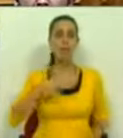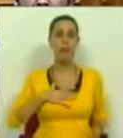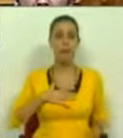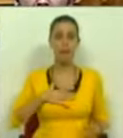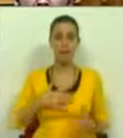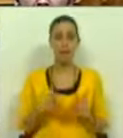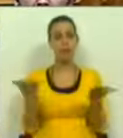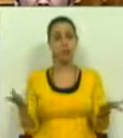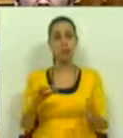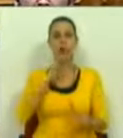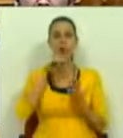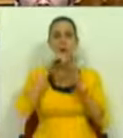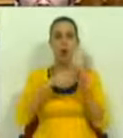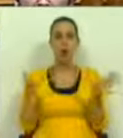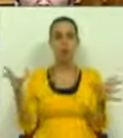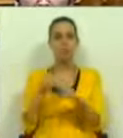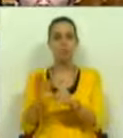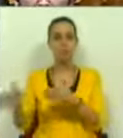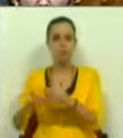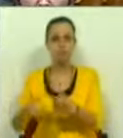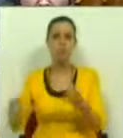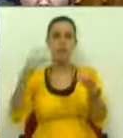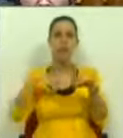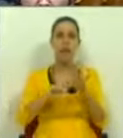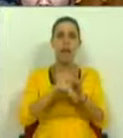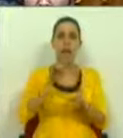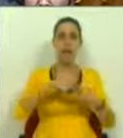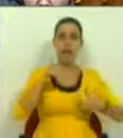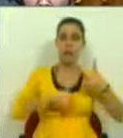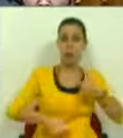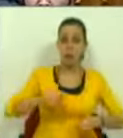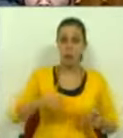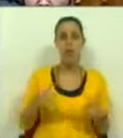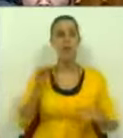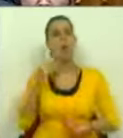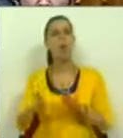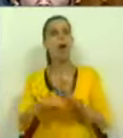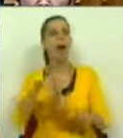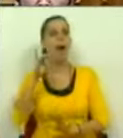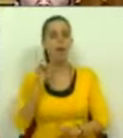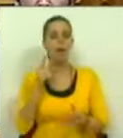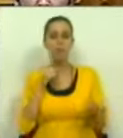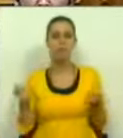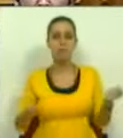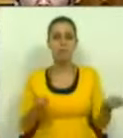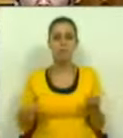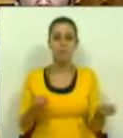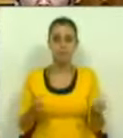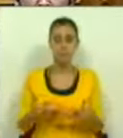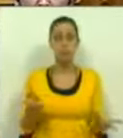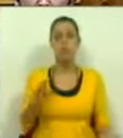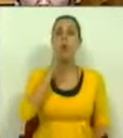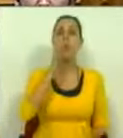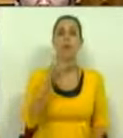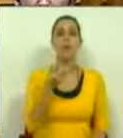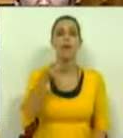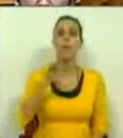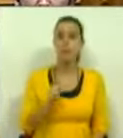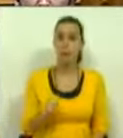empresas. Desde o Código de Insolvência à Lei da Concorrência ou à Lei da Arbitragem. Como disse, para o